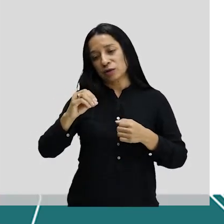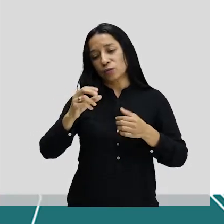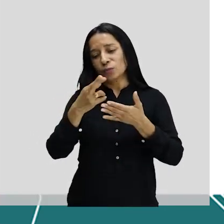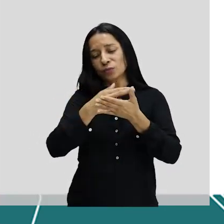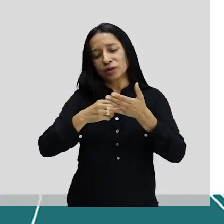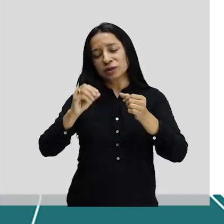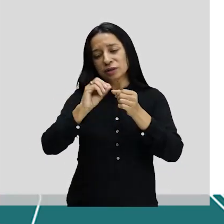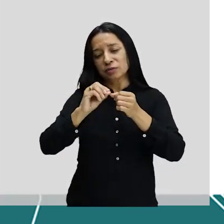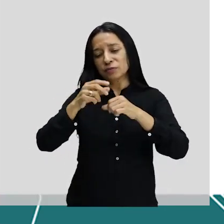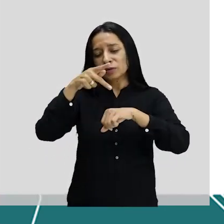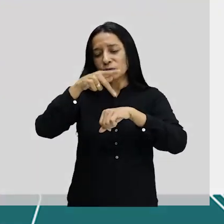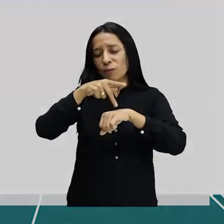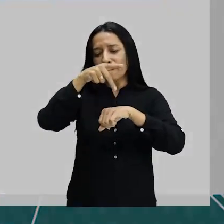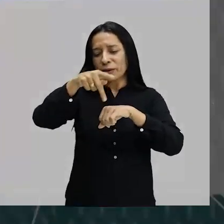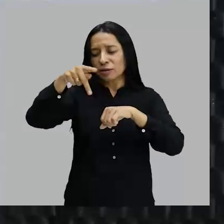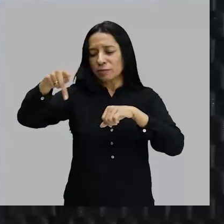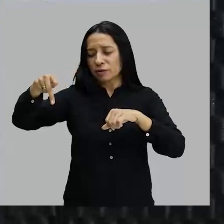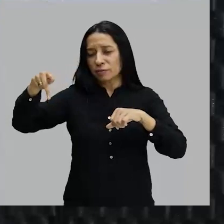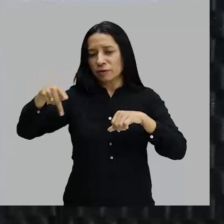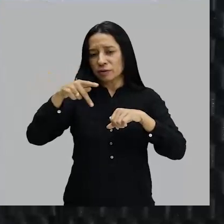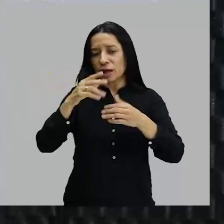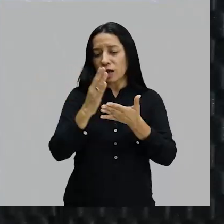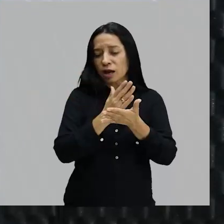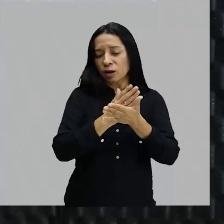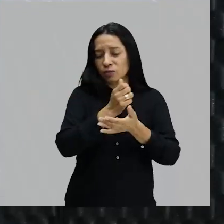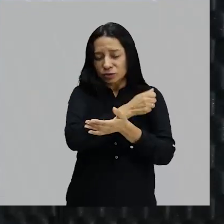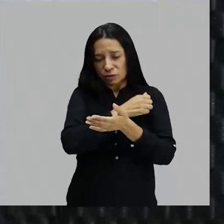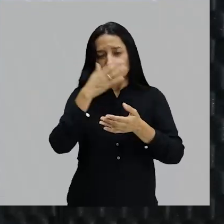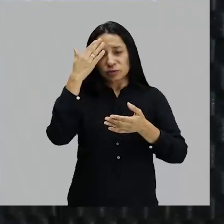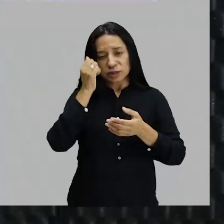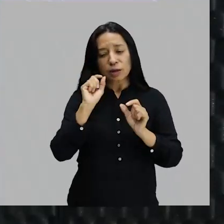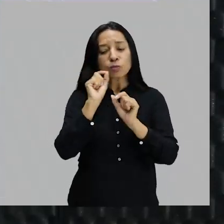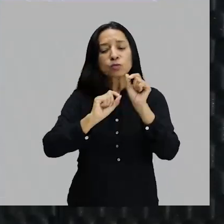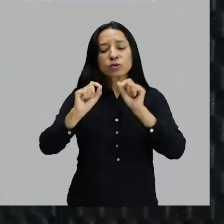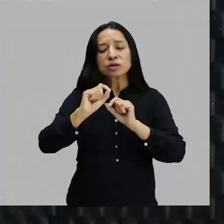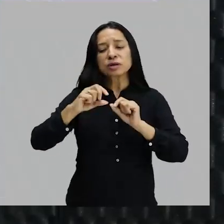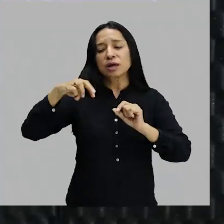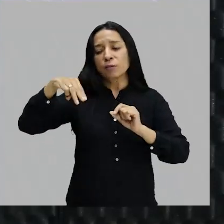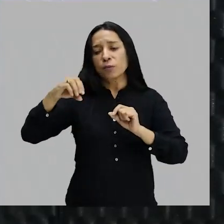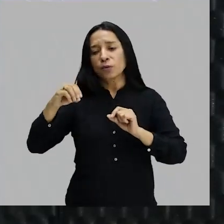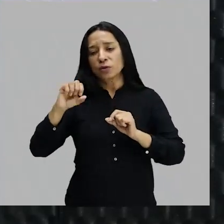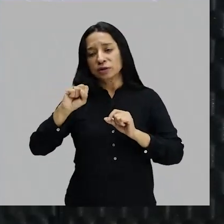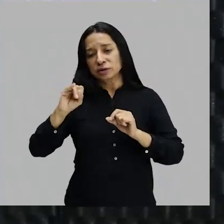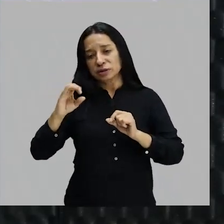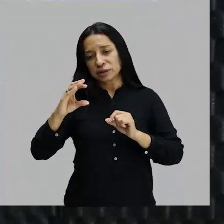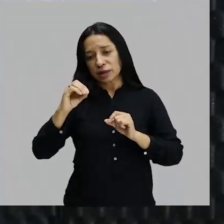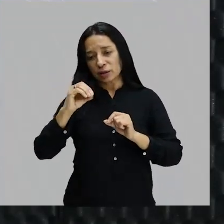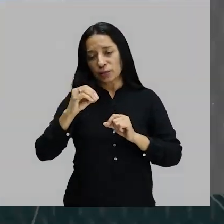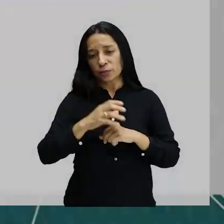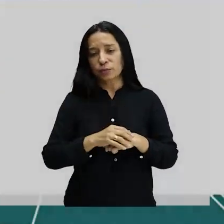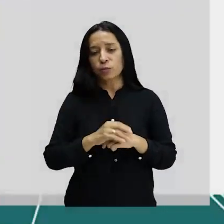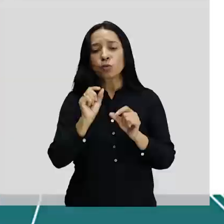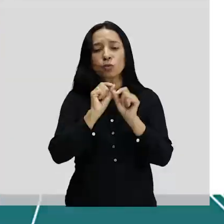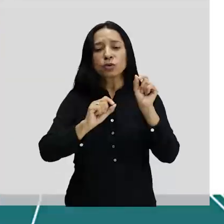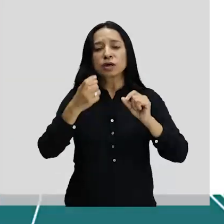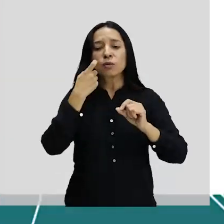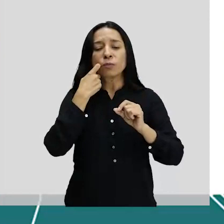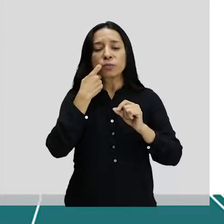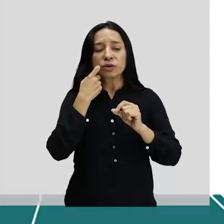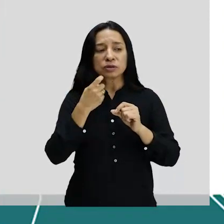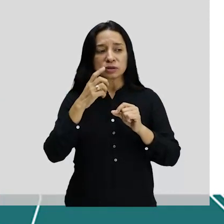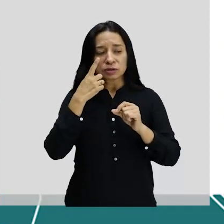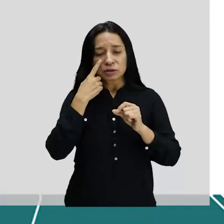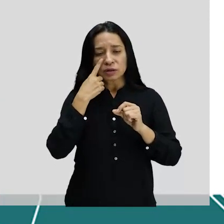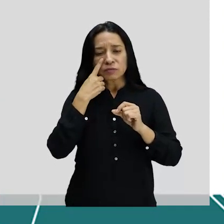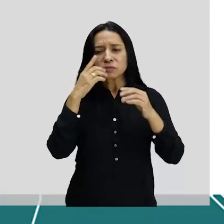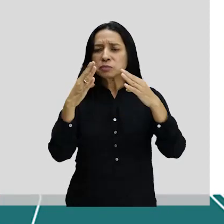pedra, pedra. Alguns alunos meus que já passaram pelo trabalho prático em sala sabem o que é um mosaico, né? O que é o peixe? Né? Professor, eu já vi isso aqui